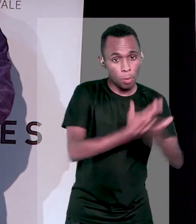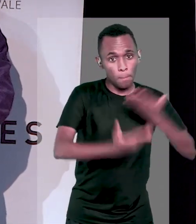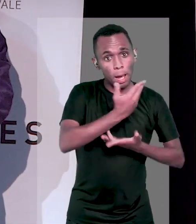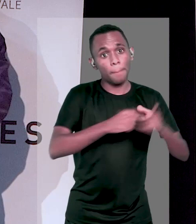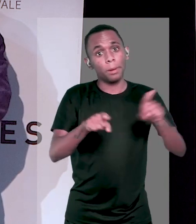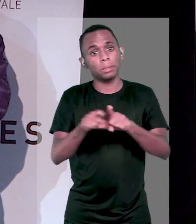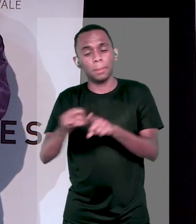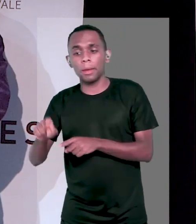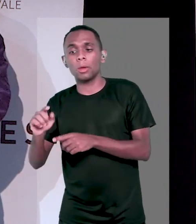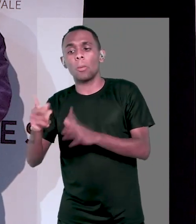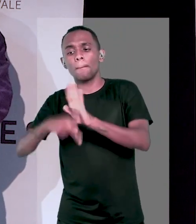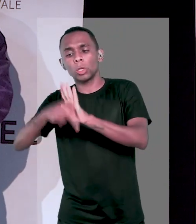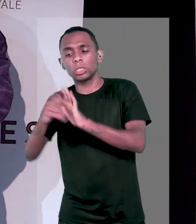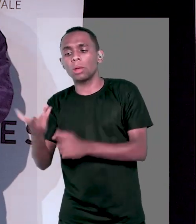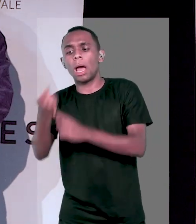livros já publicados.